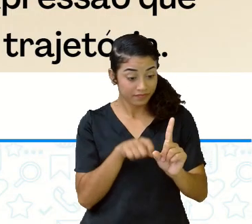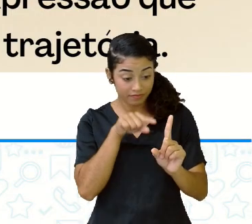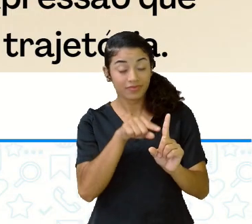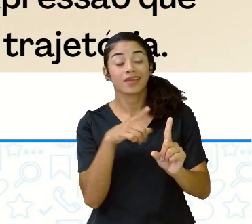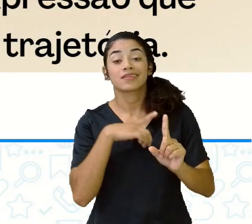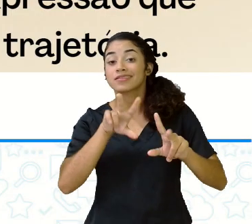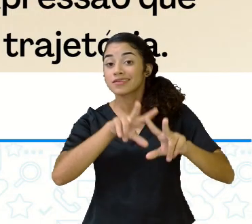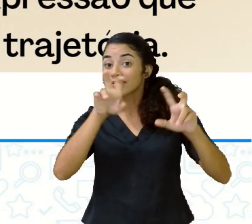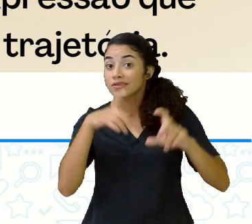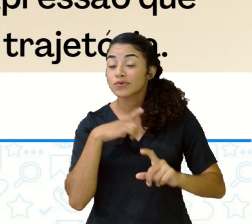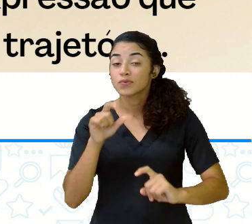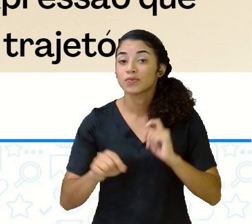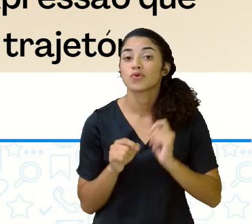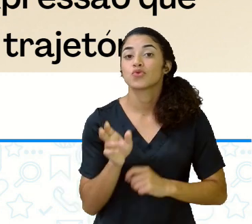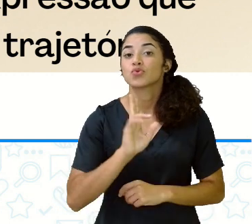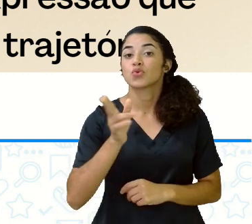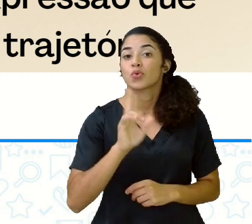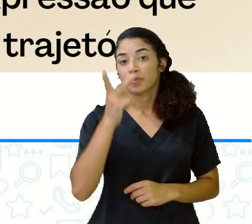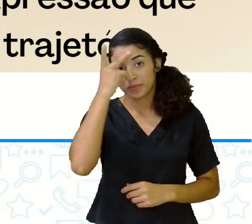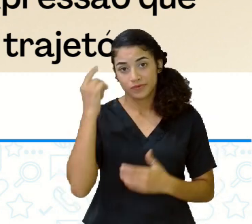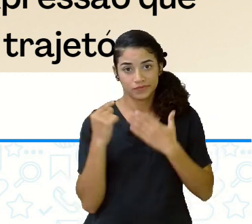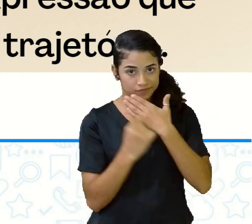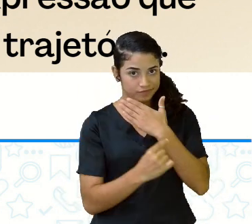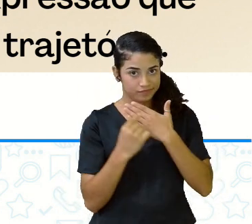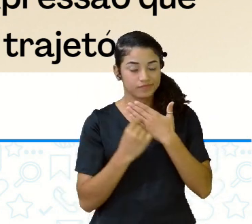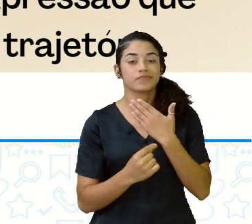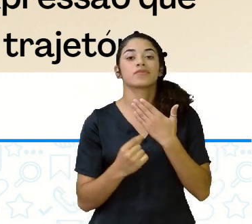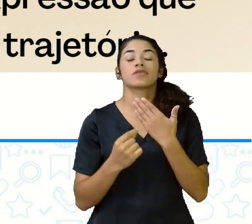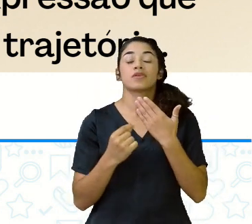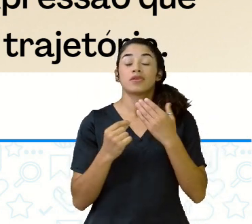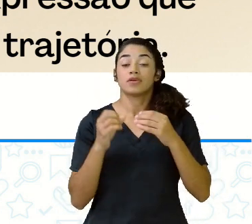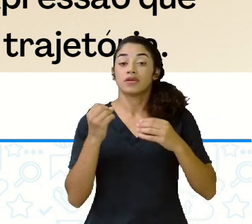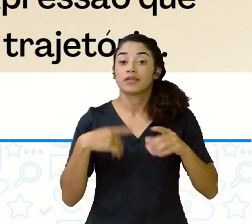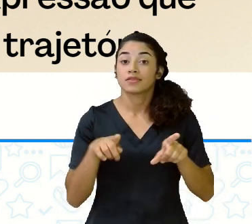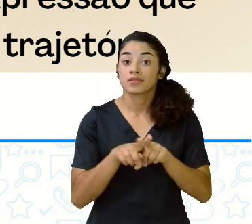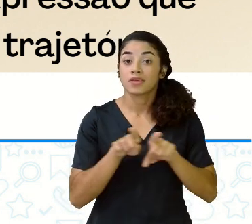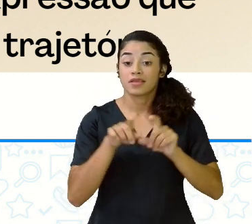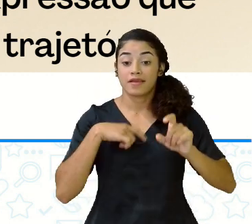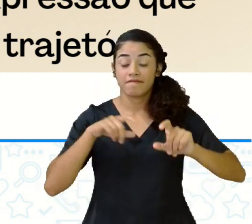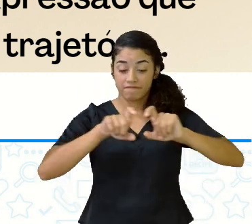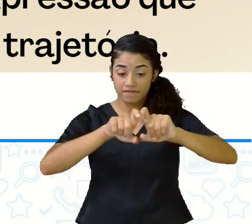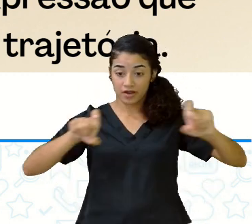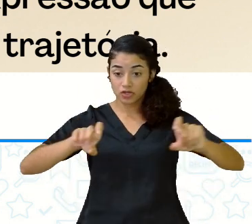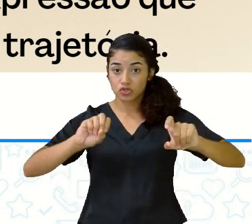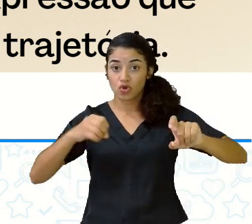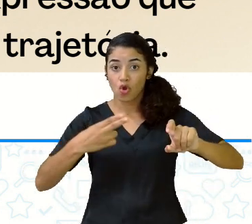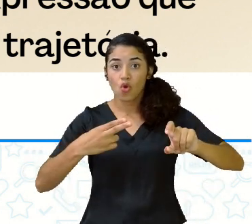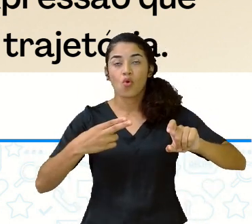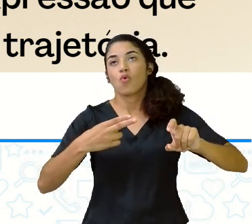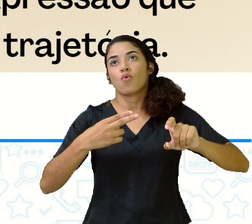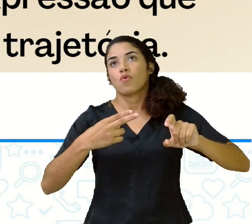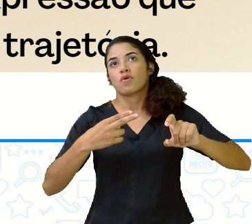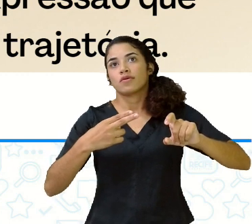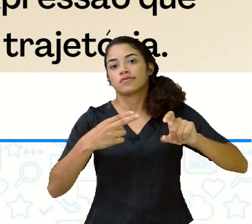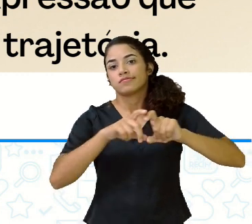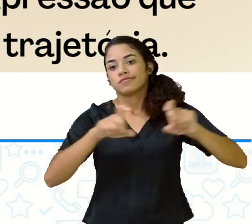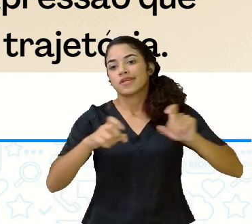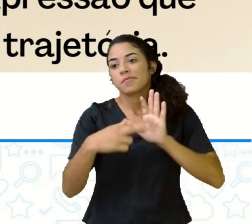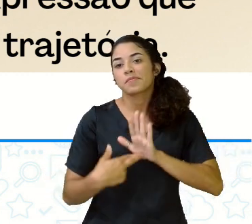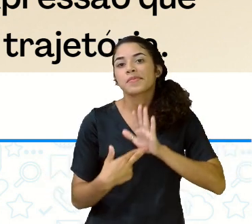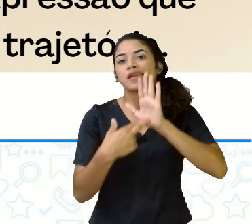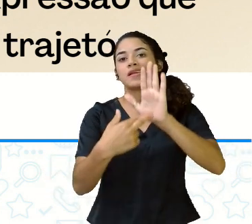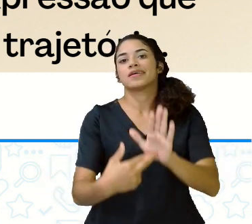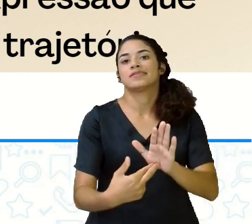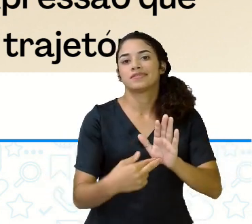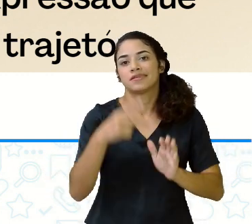tem o quê? Ó? O nome do biografado, acompanhado de uma frase ou expressão que representa simbolicamente